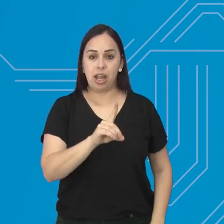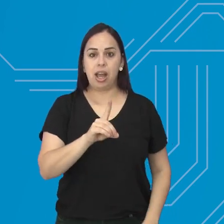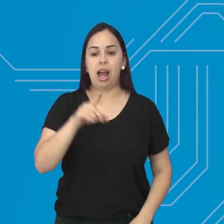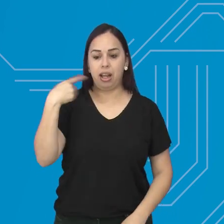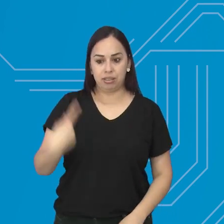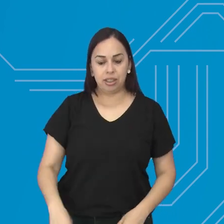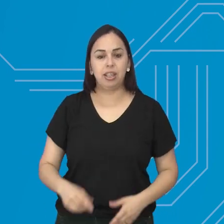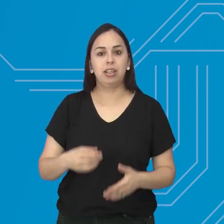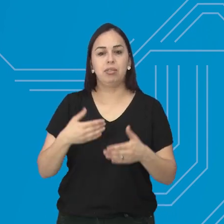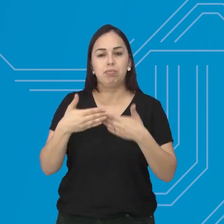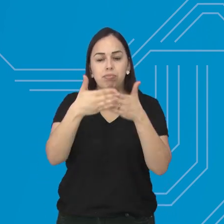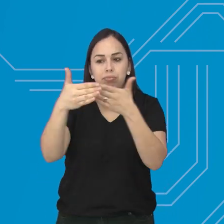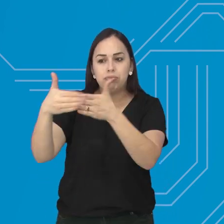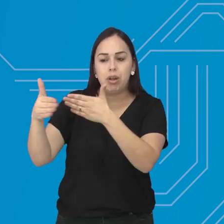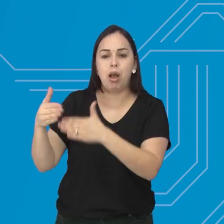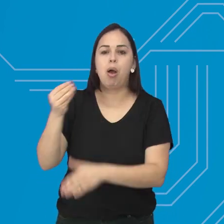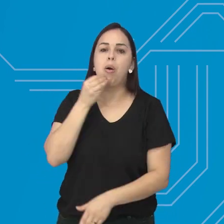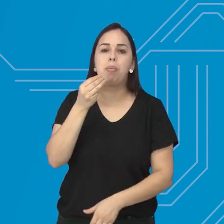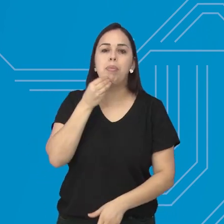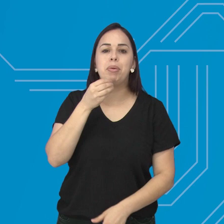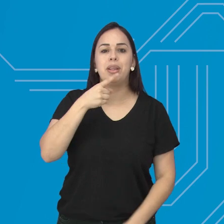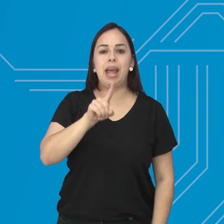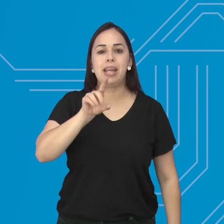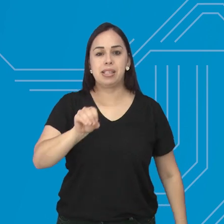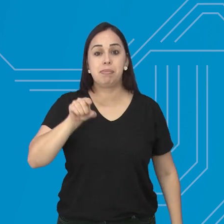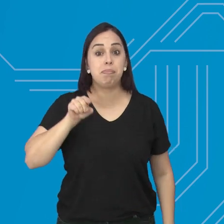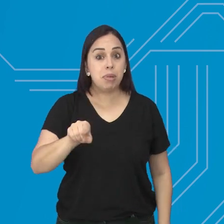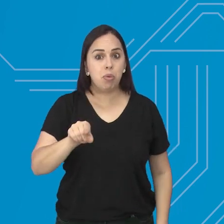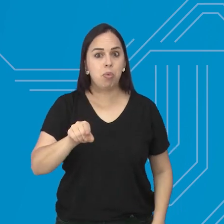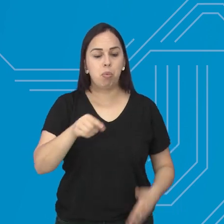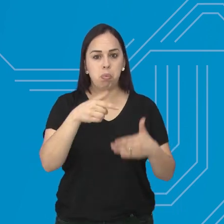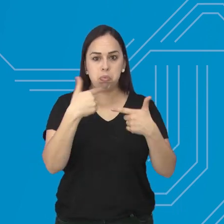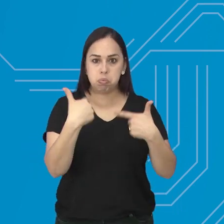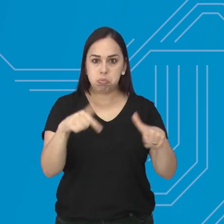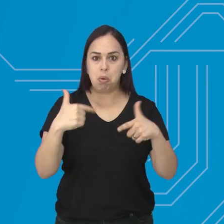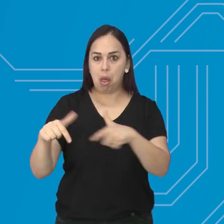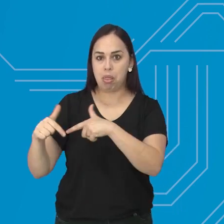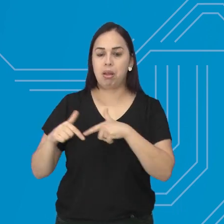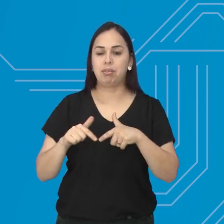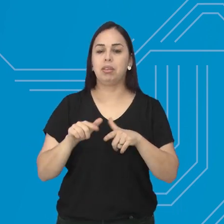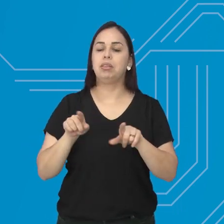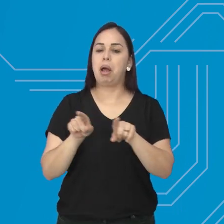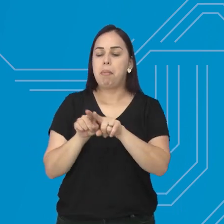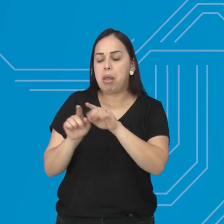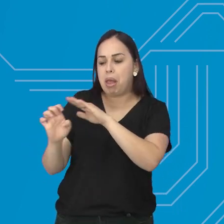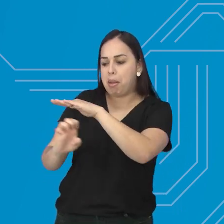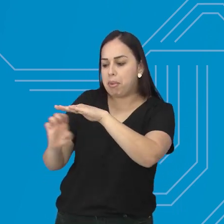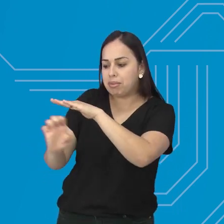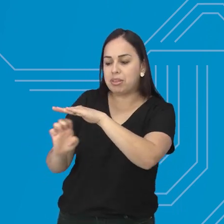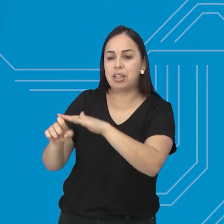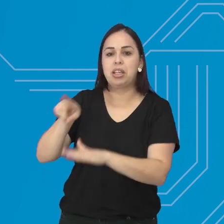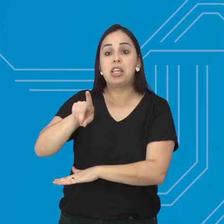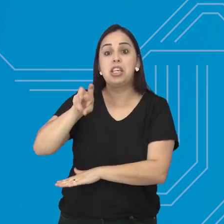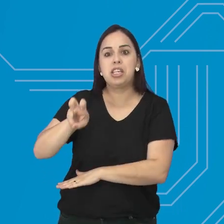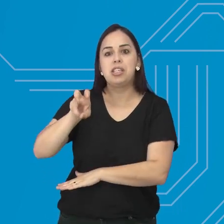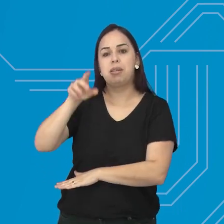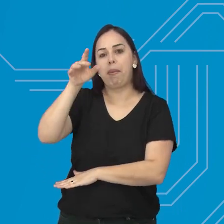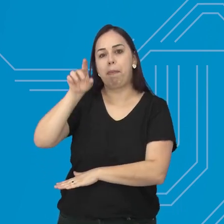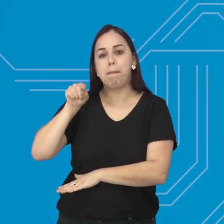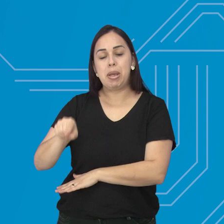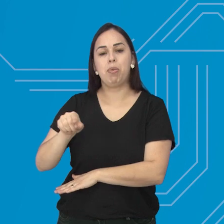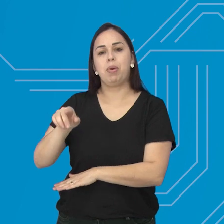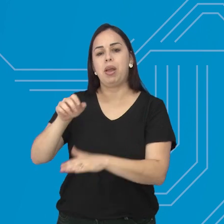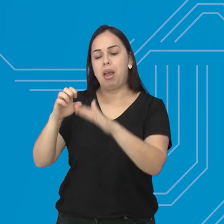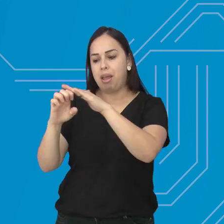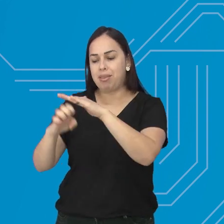mil postos de trabalho com carteira assinada. Os números também são positivos em relação ao empreendedorismo. Mais de 15